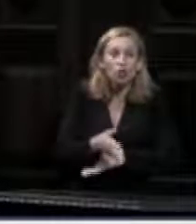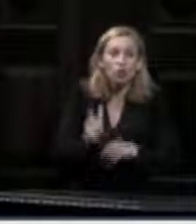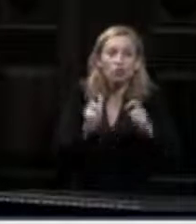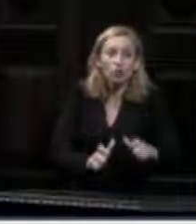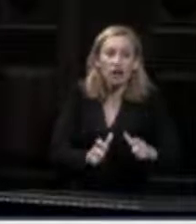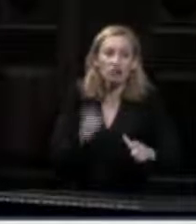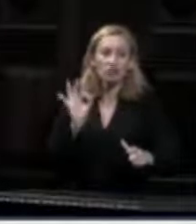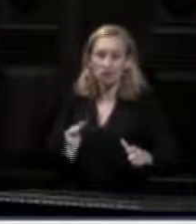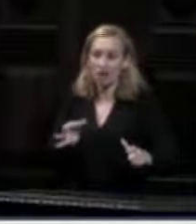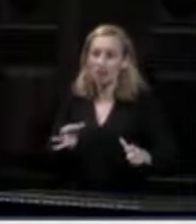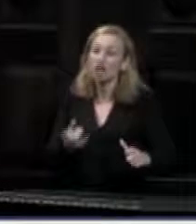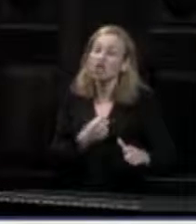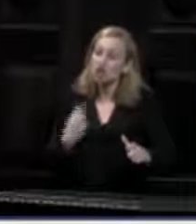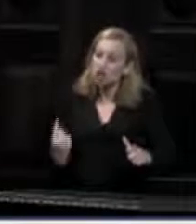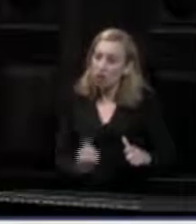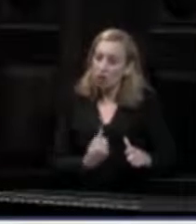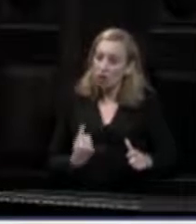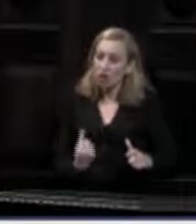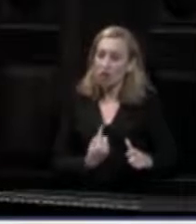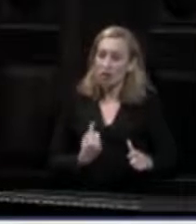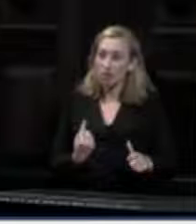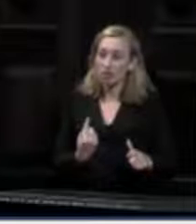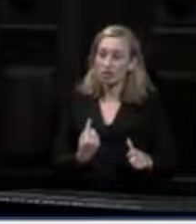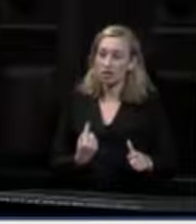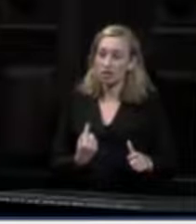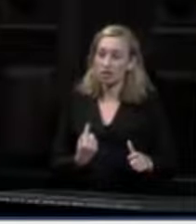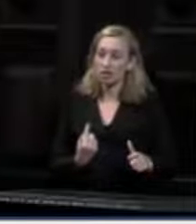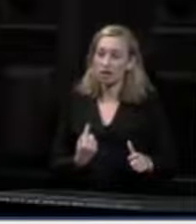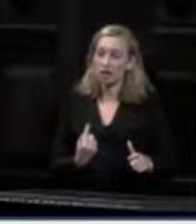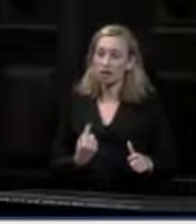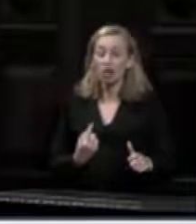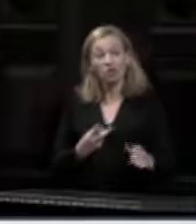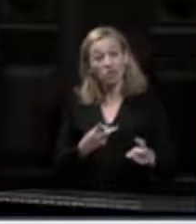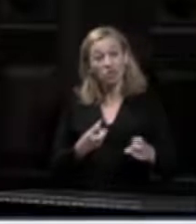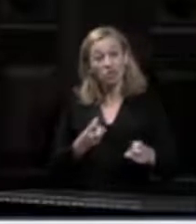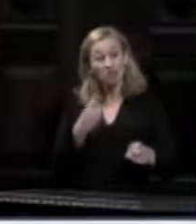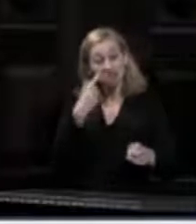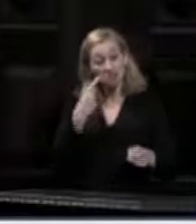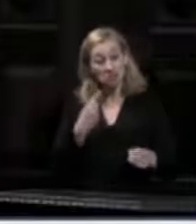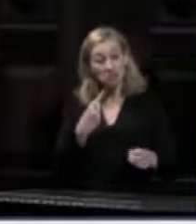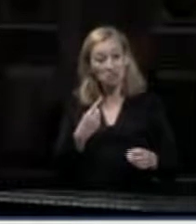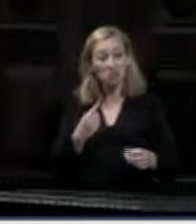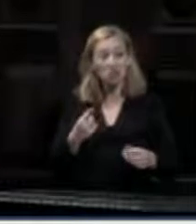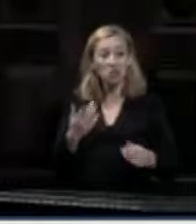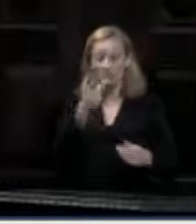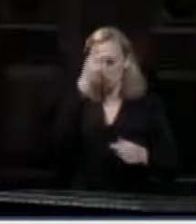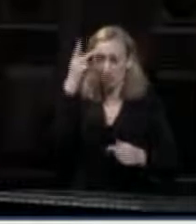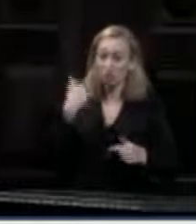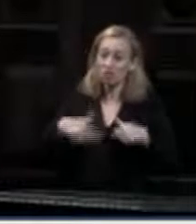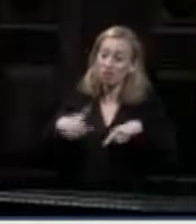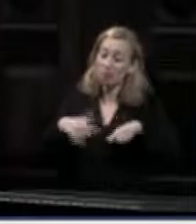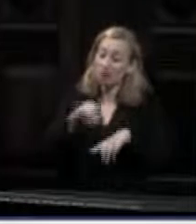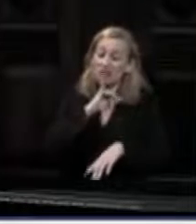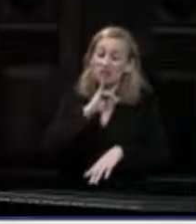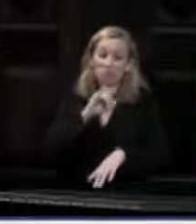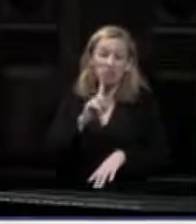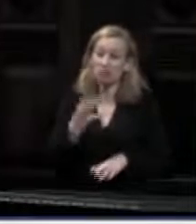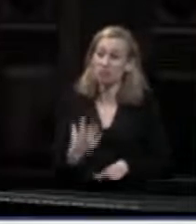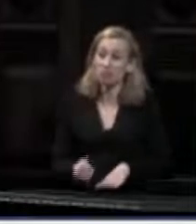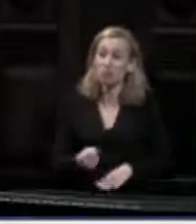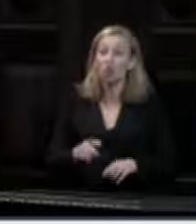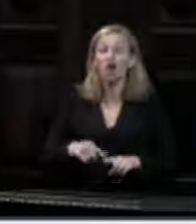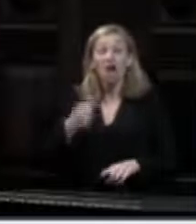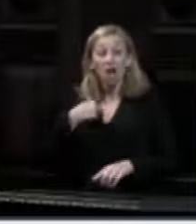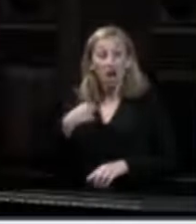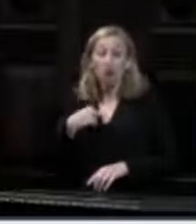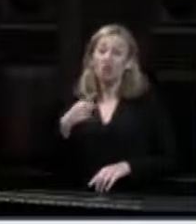servidores, infelizmente, que contavam com essa receita, o governo municipal não repassou. Isso foi dito aqui, eu